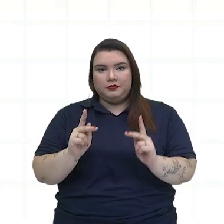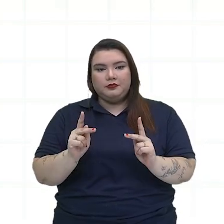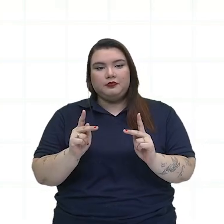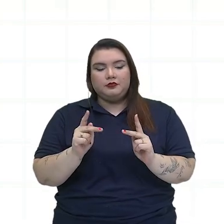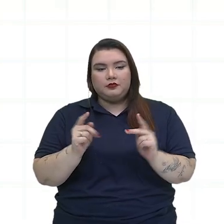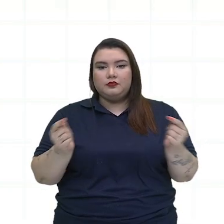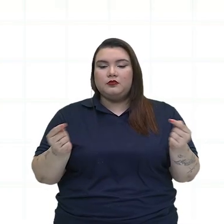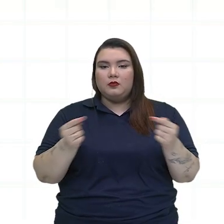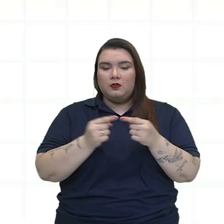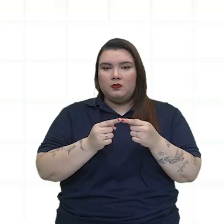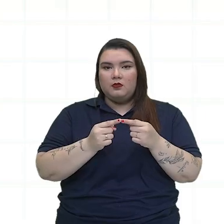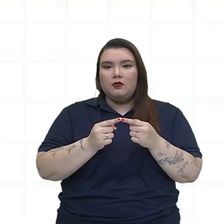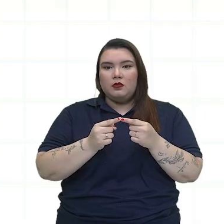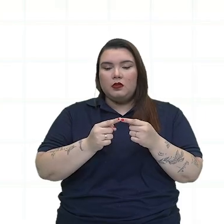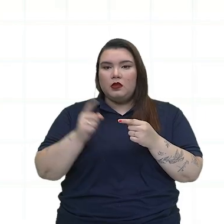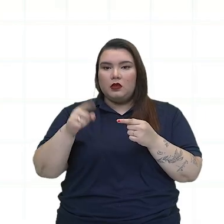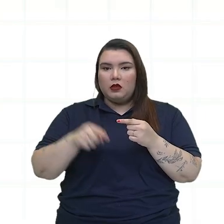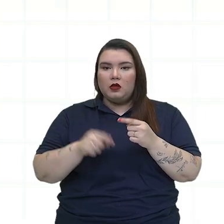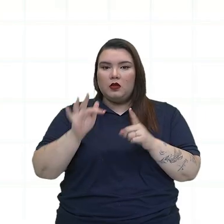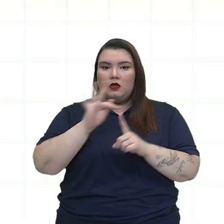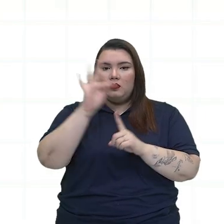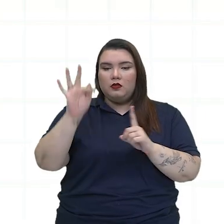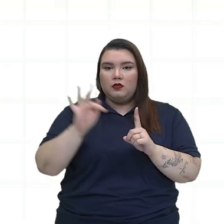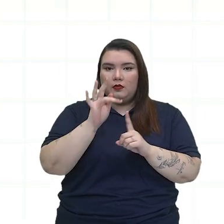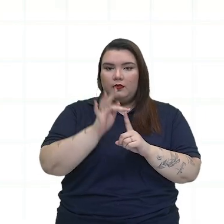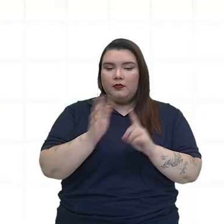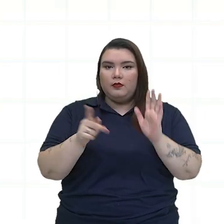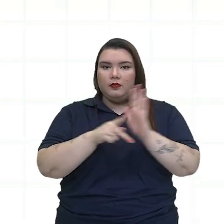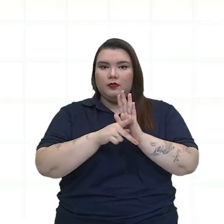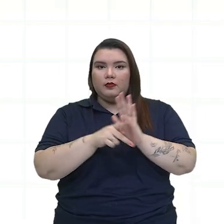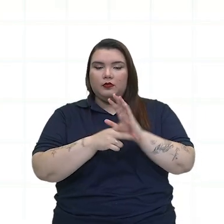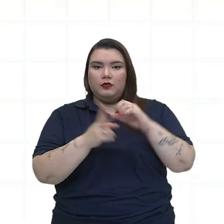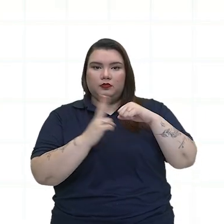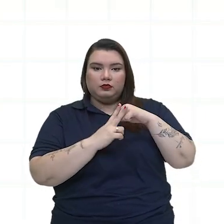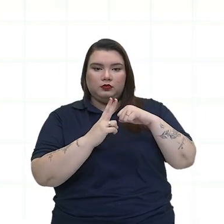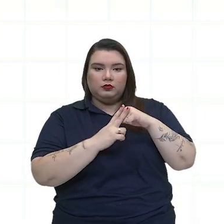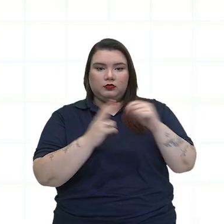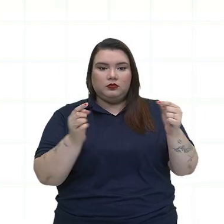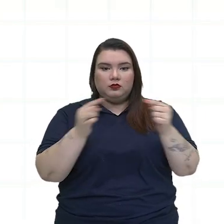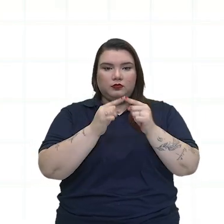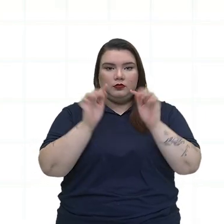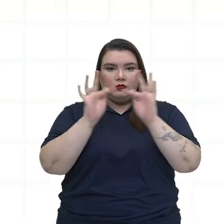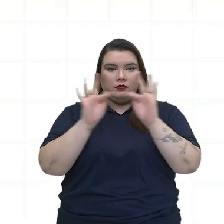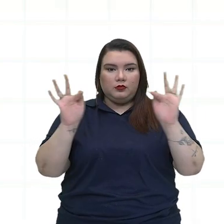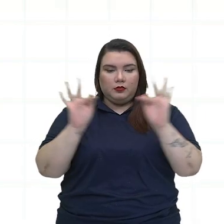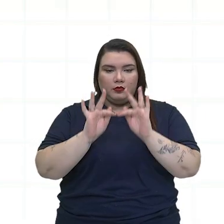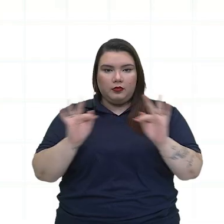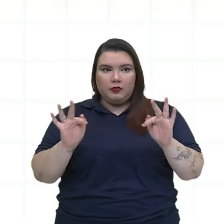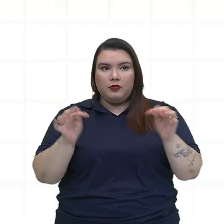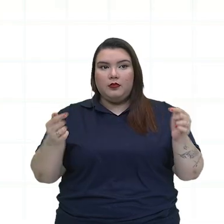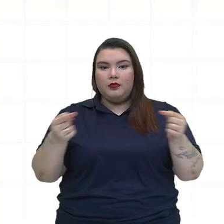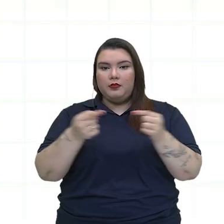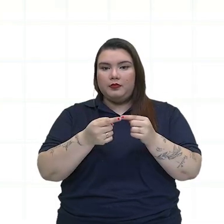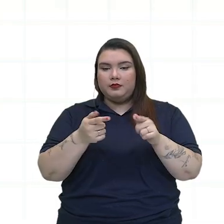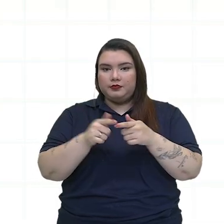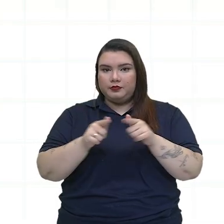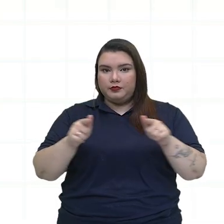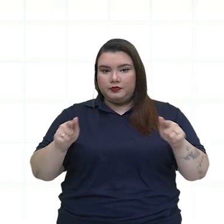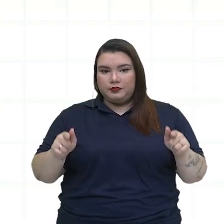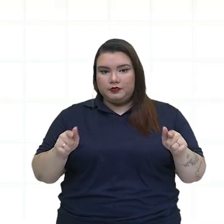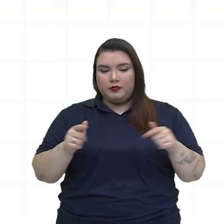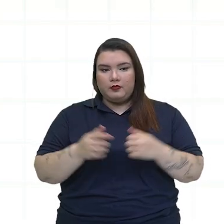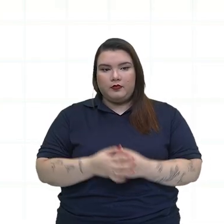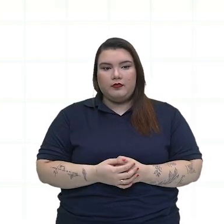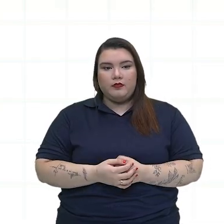Então, essas aqui são as funções do verbo nas frases, na gramática, né? E